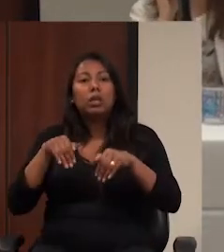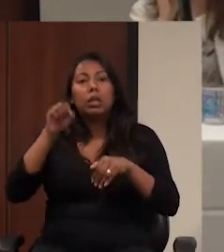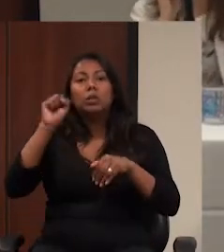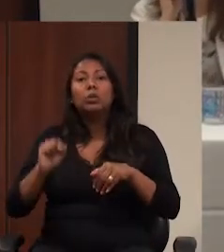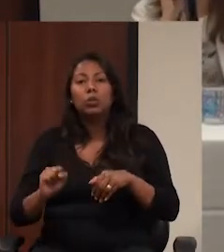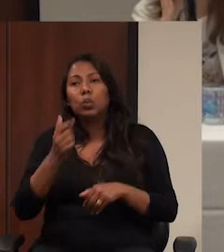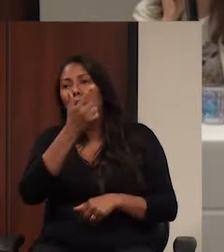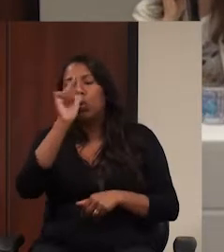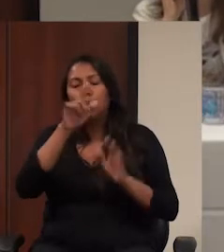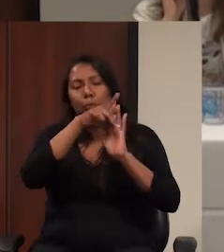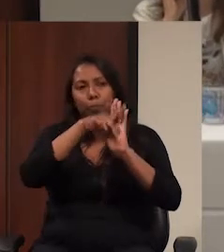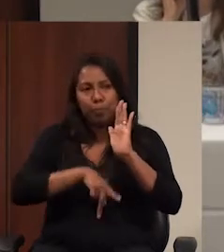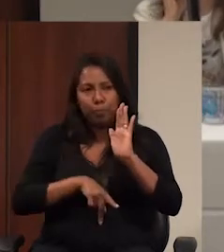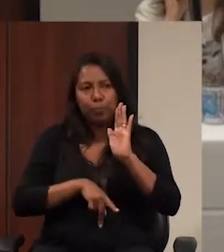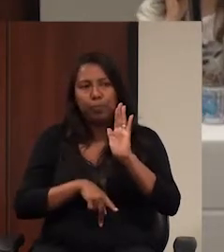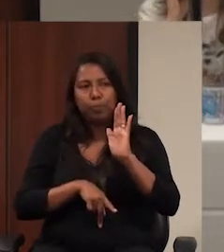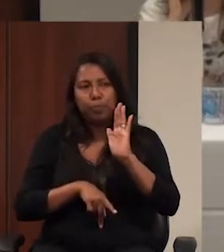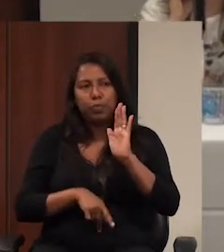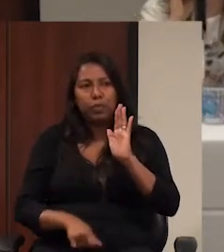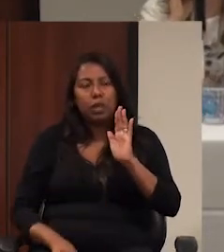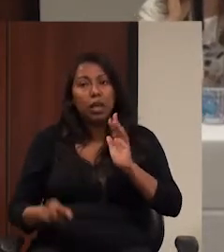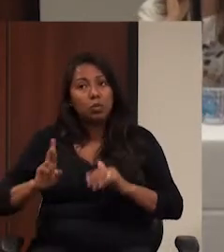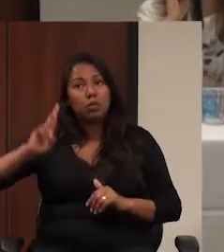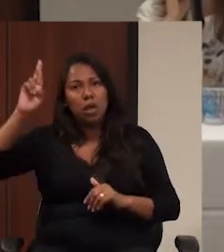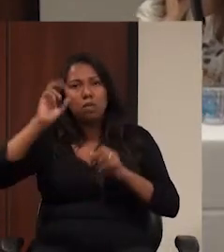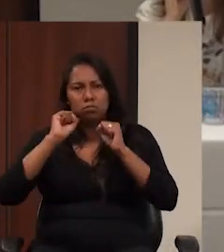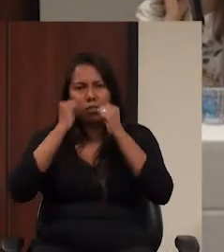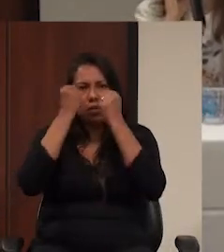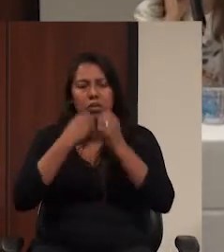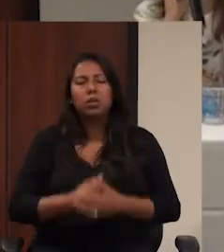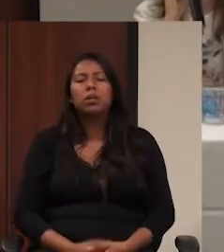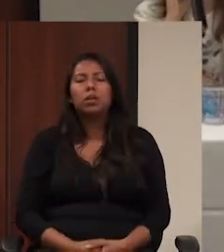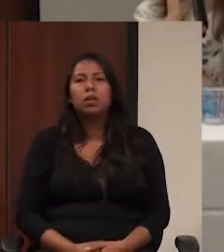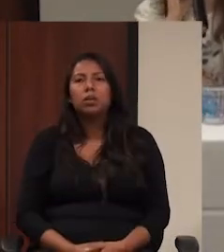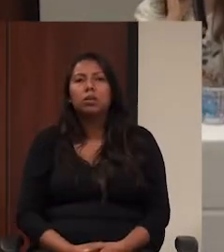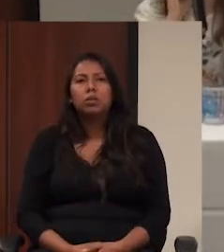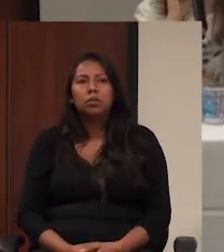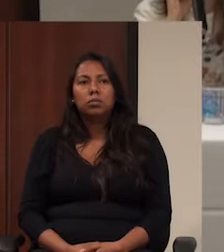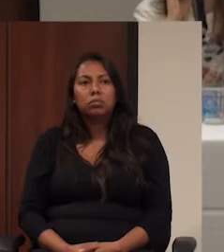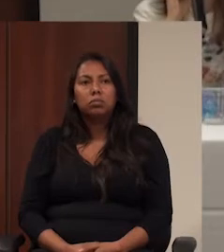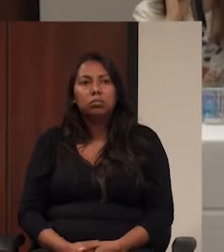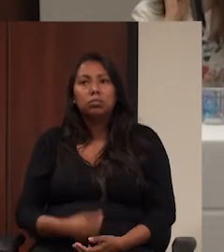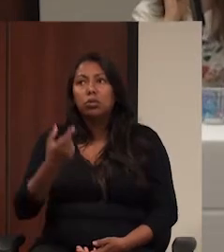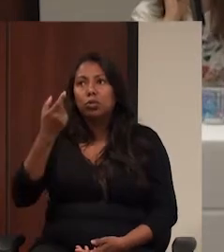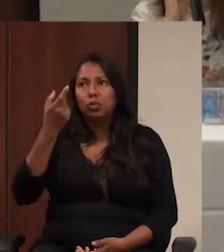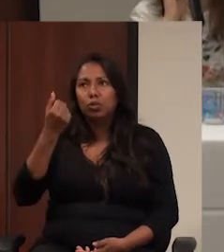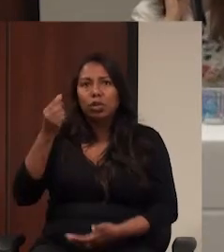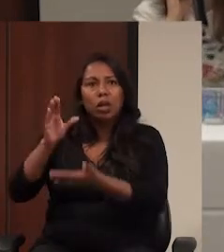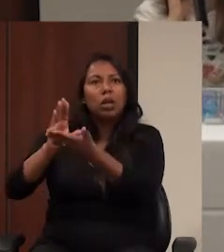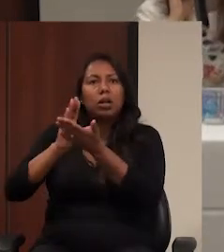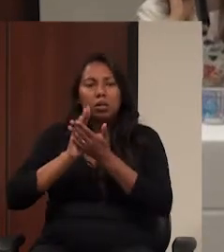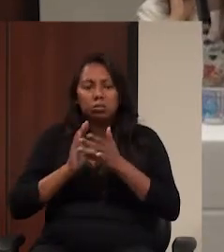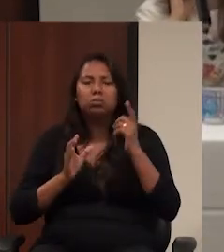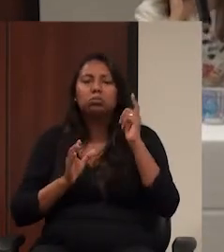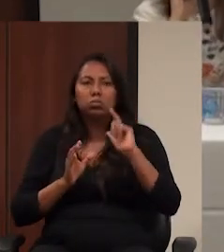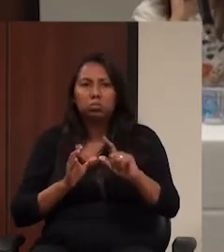projeto que foi capitaneado pela Defensoria Pública. Eles conseguiram financiamento público de um fundo